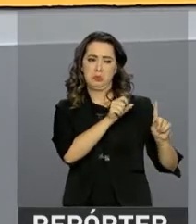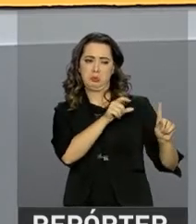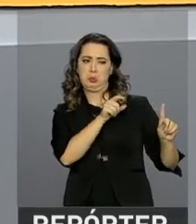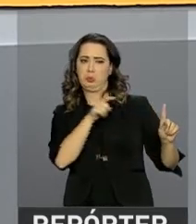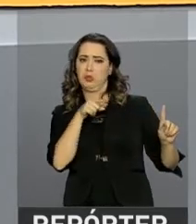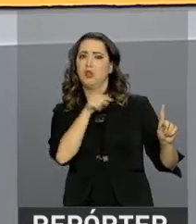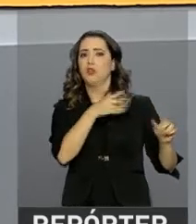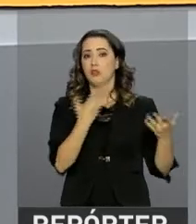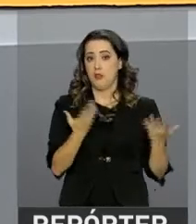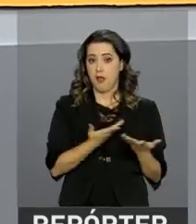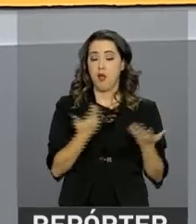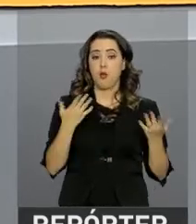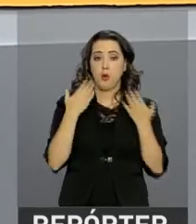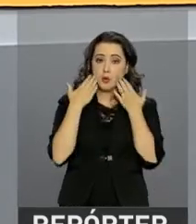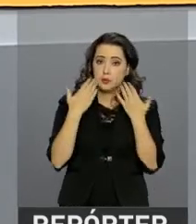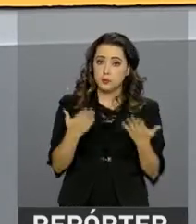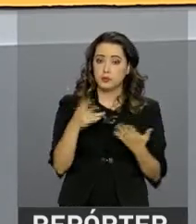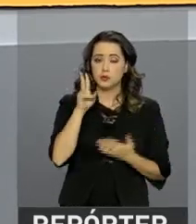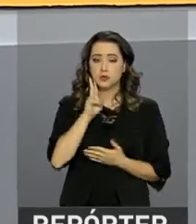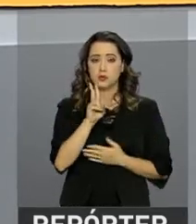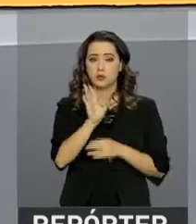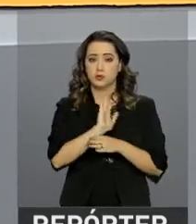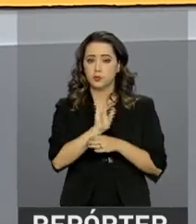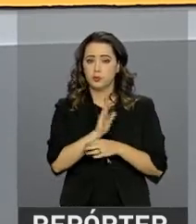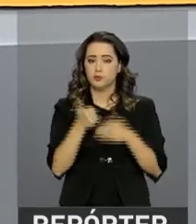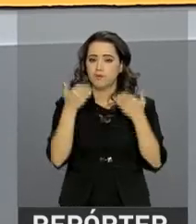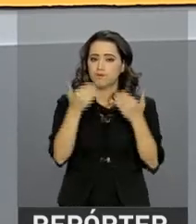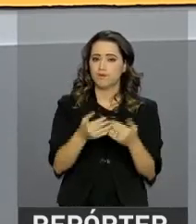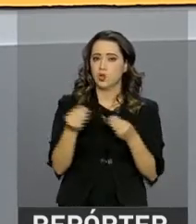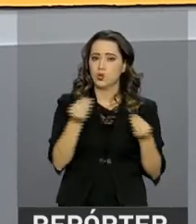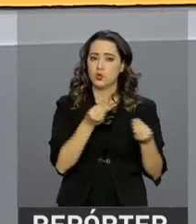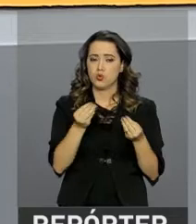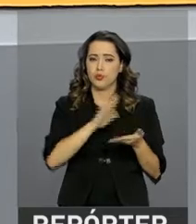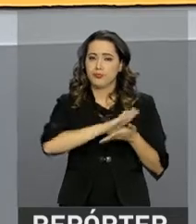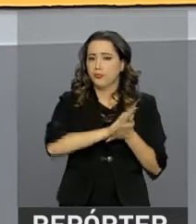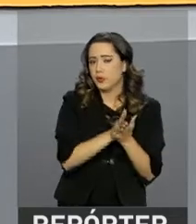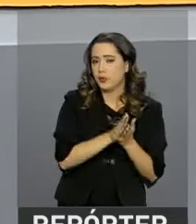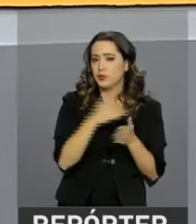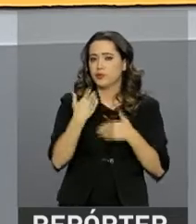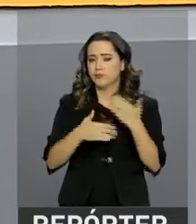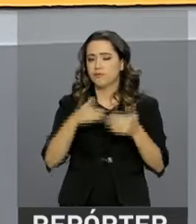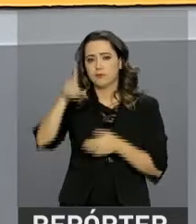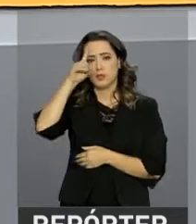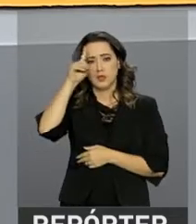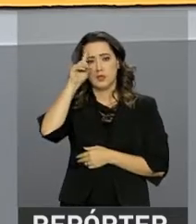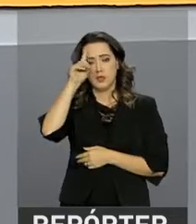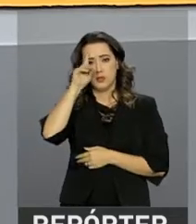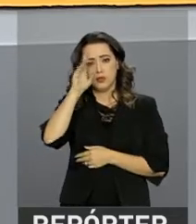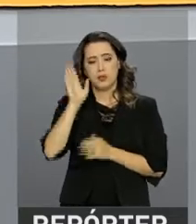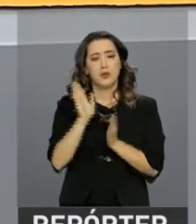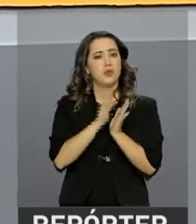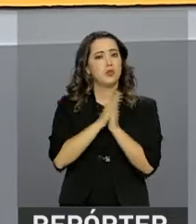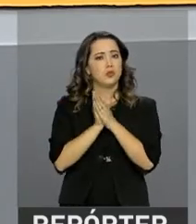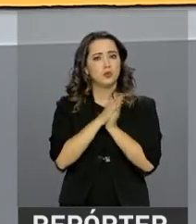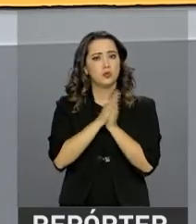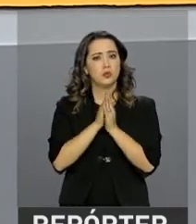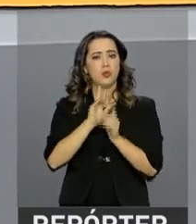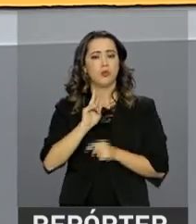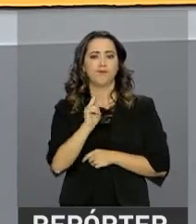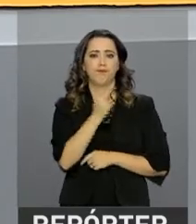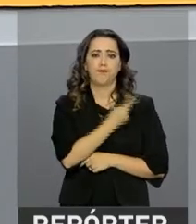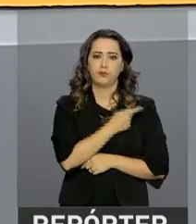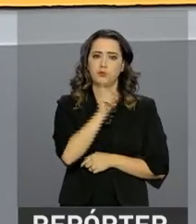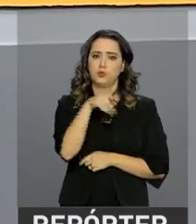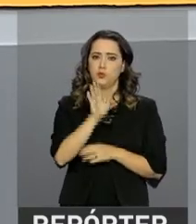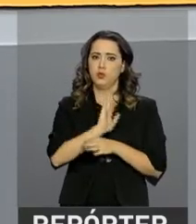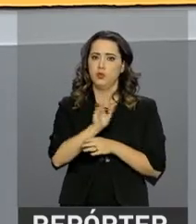Pop Trans, com entrevistas que tratam do enfrentamento ao preconceito e do cotidiano de travestis e transexuais. O